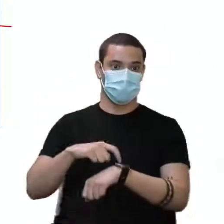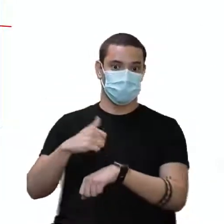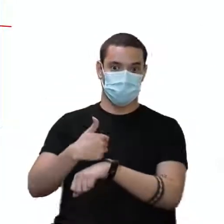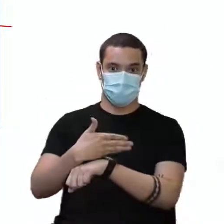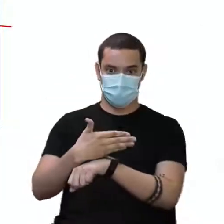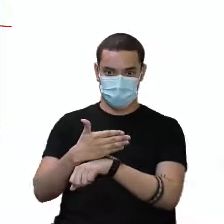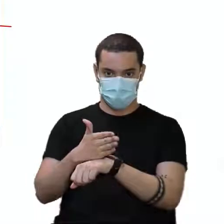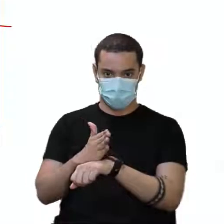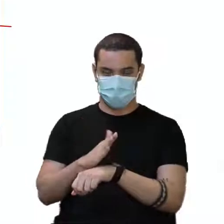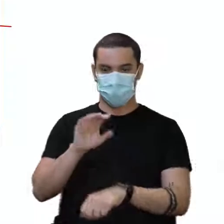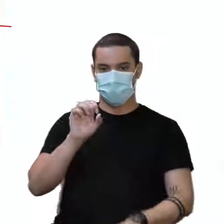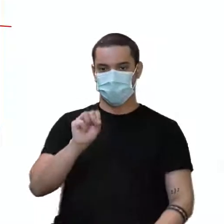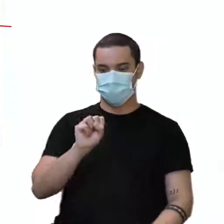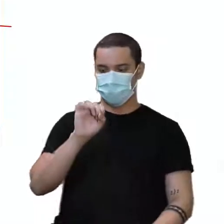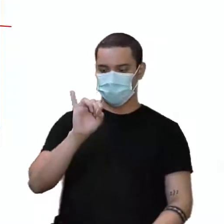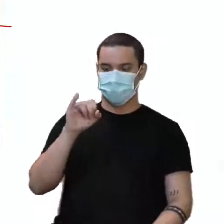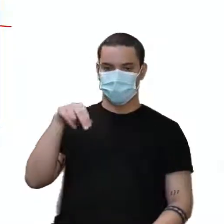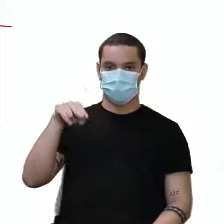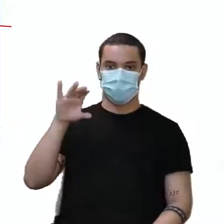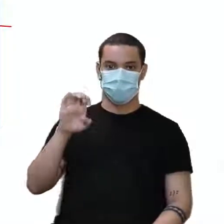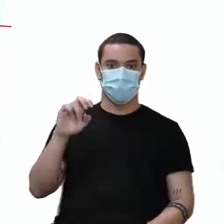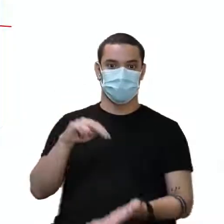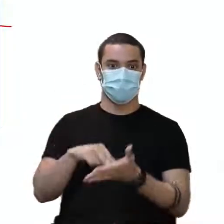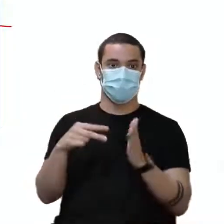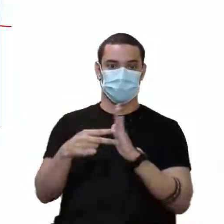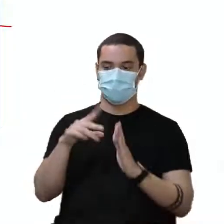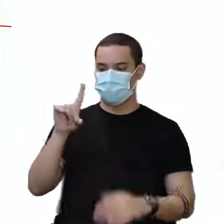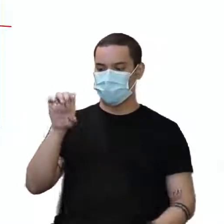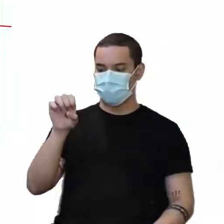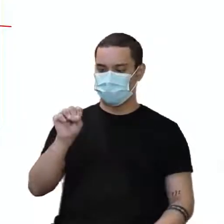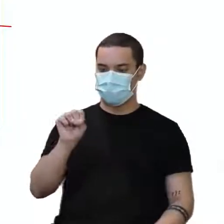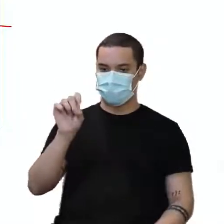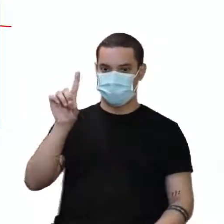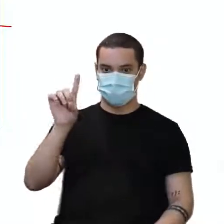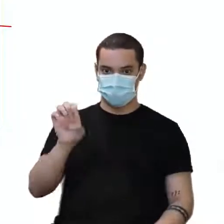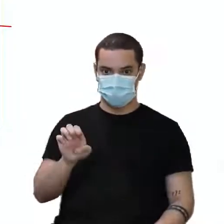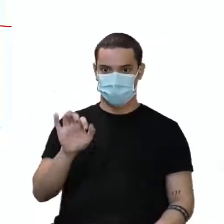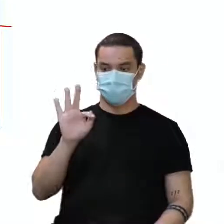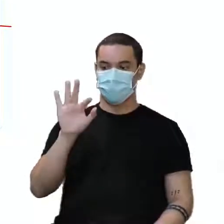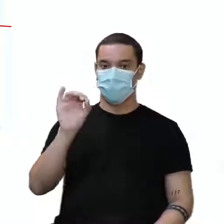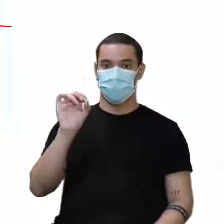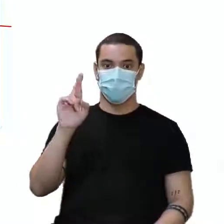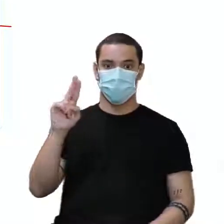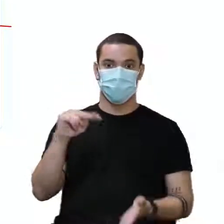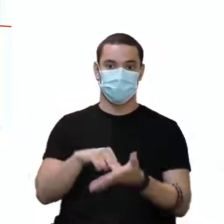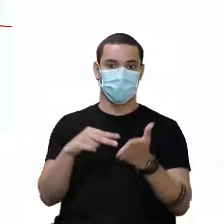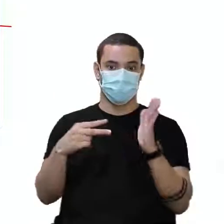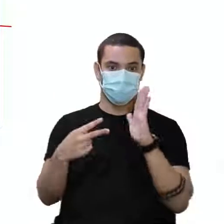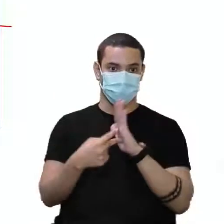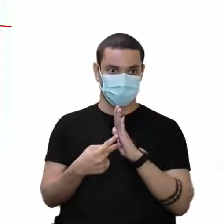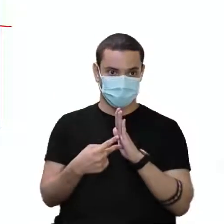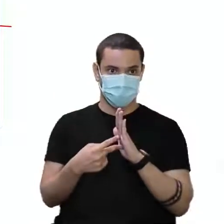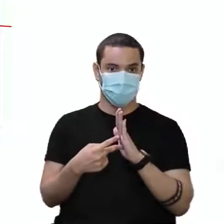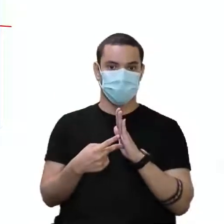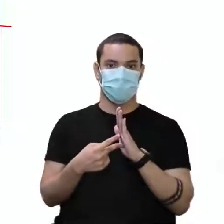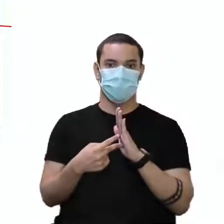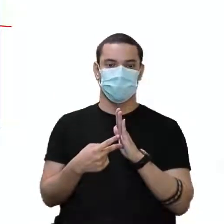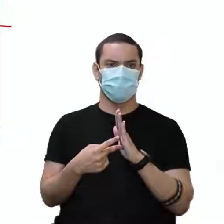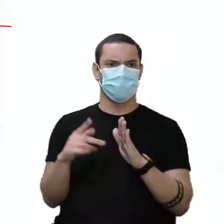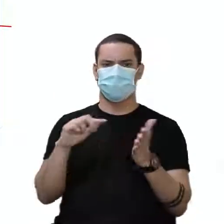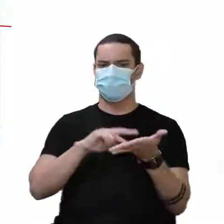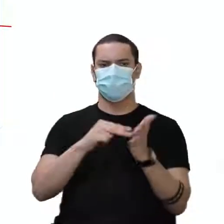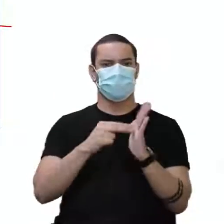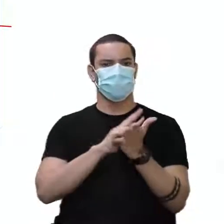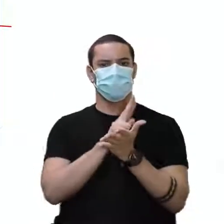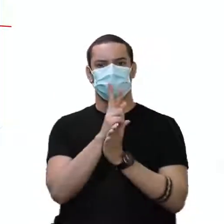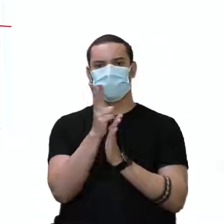aí since, que significa desde, e for, que significa aqui, porque na verdade a palavra for significa também